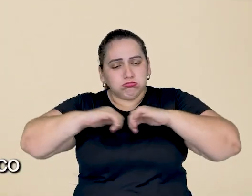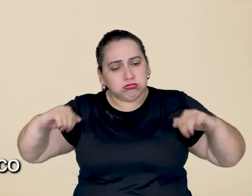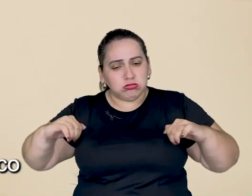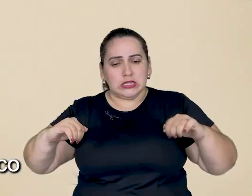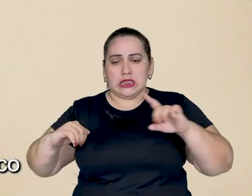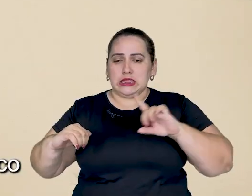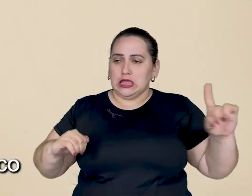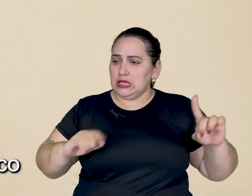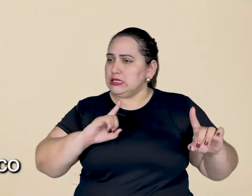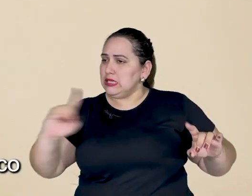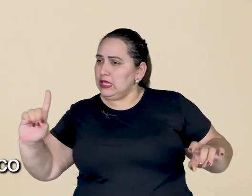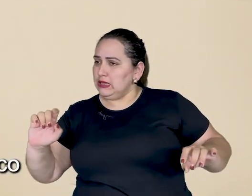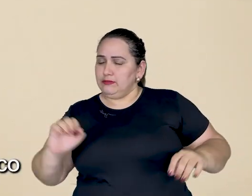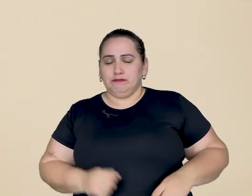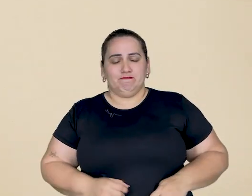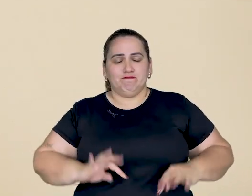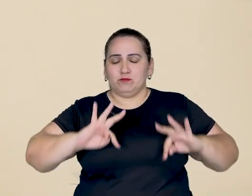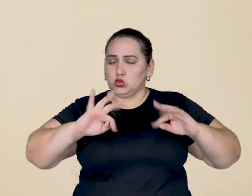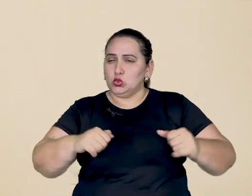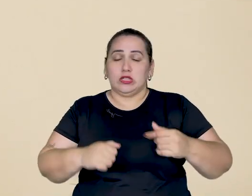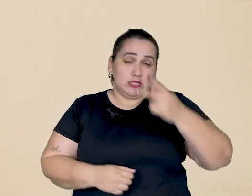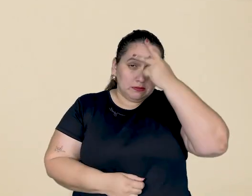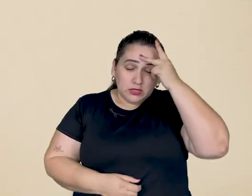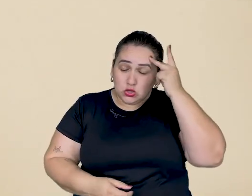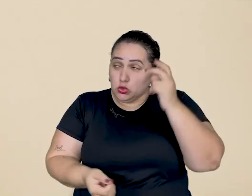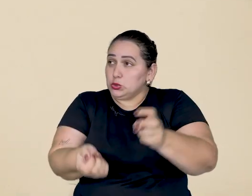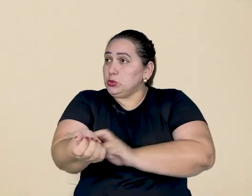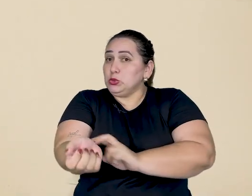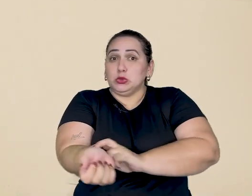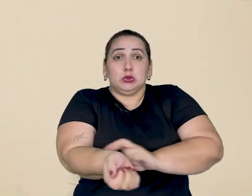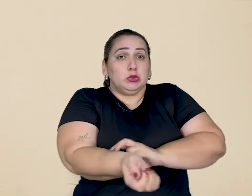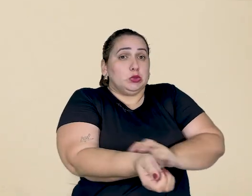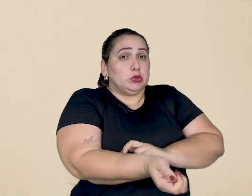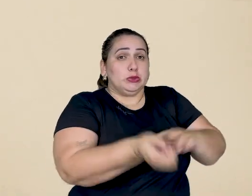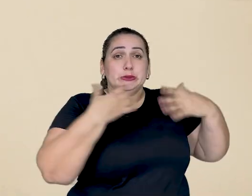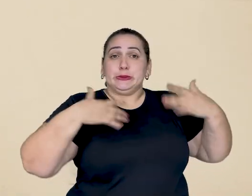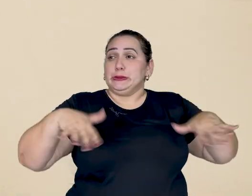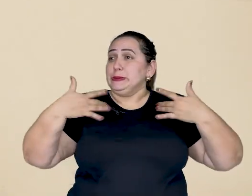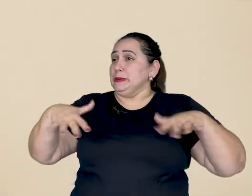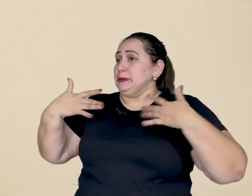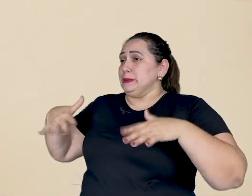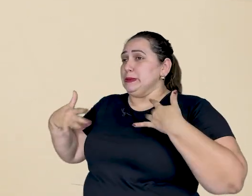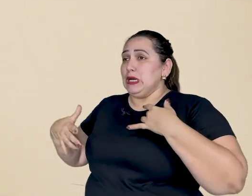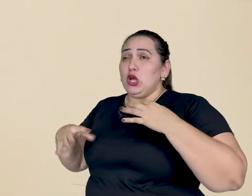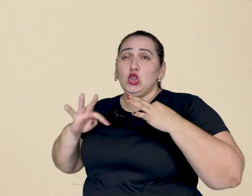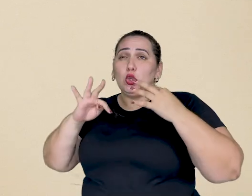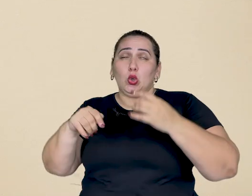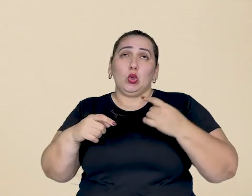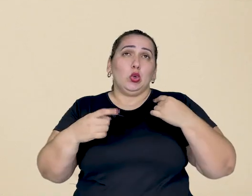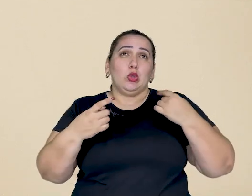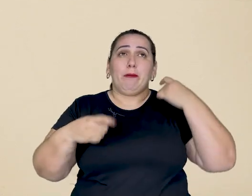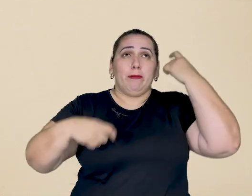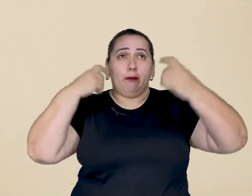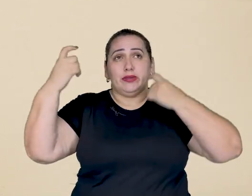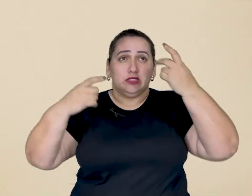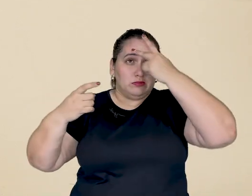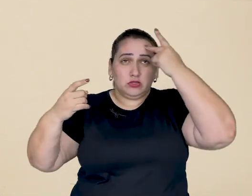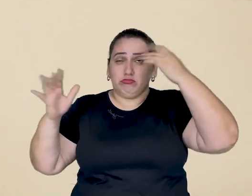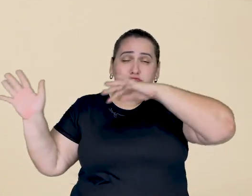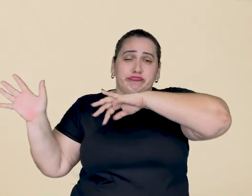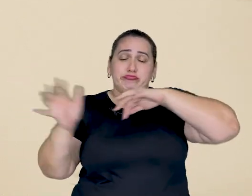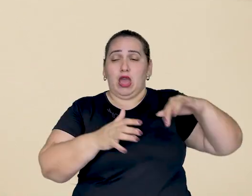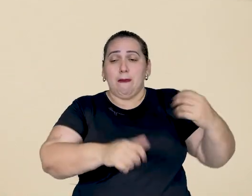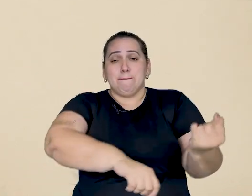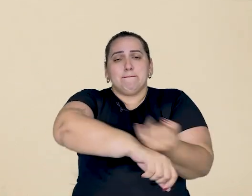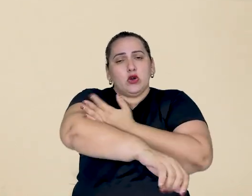ou lá ou cá, o preto ou branco, e as pessoas com os nervos muito à flor da pele, o racional está